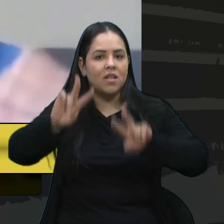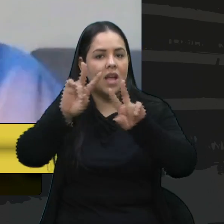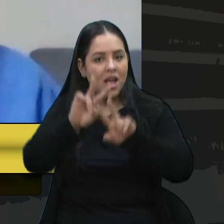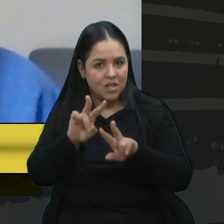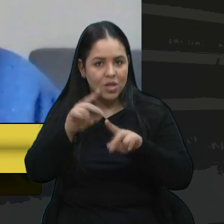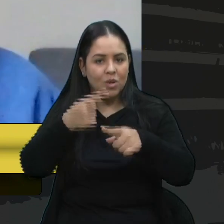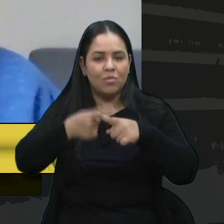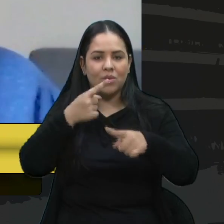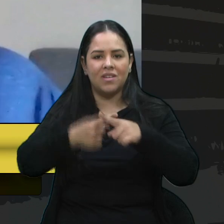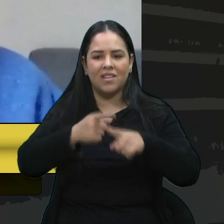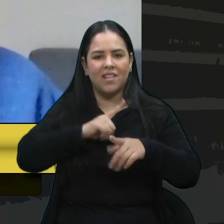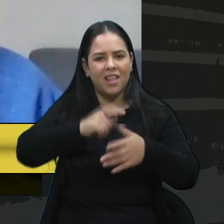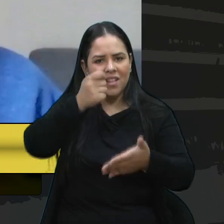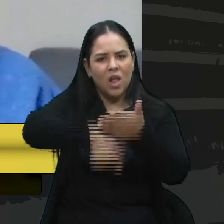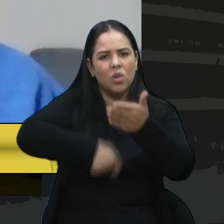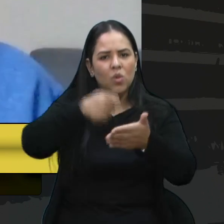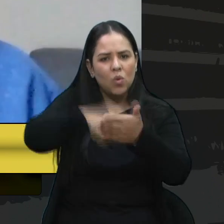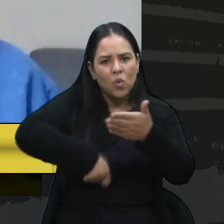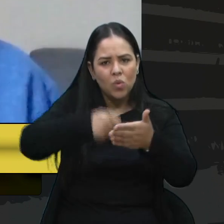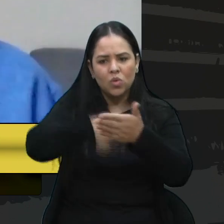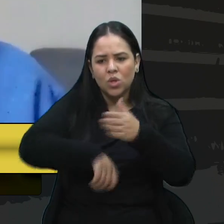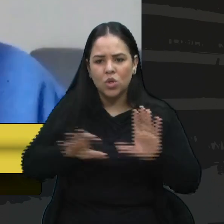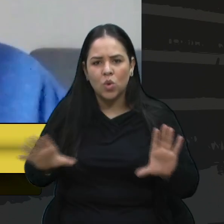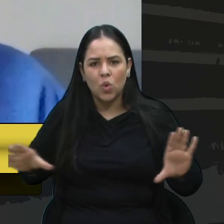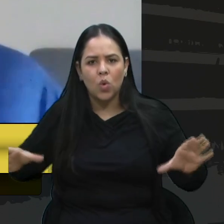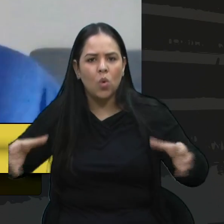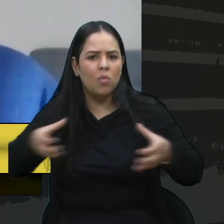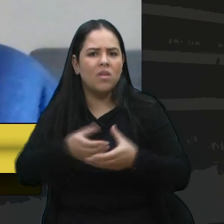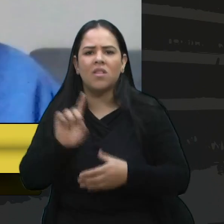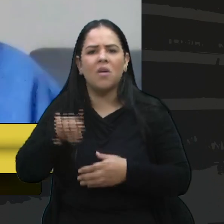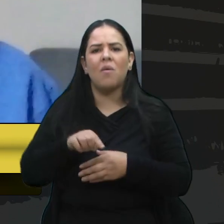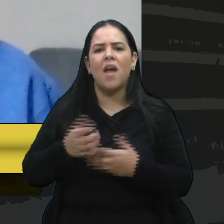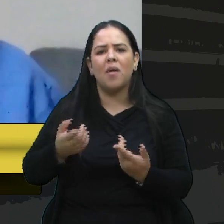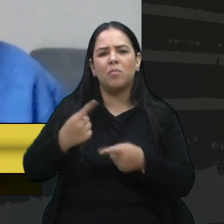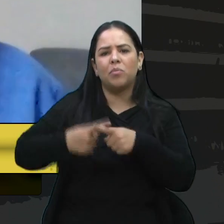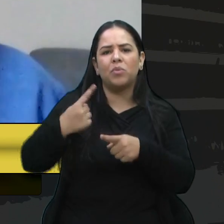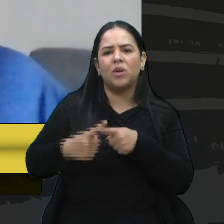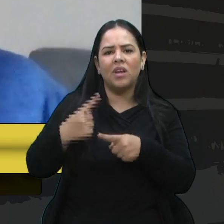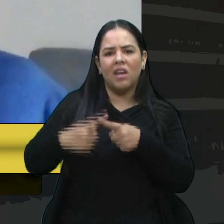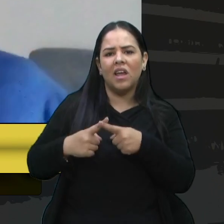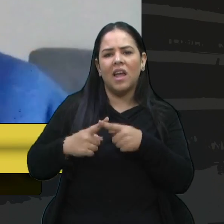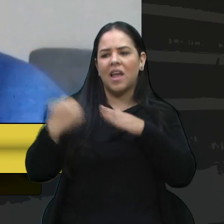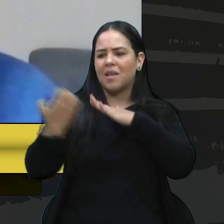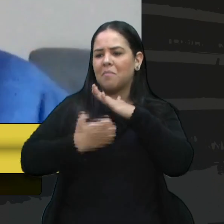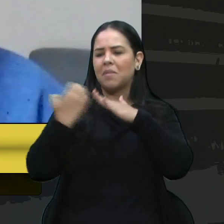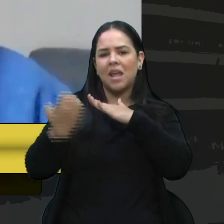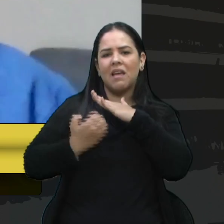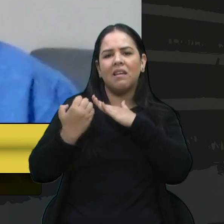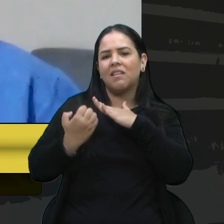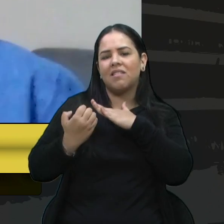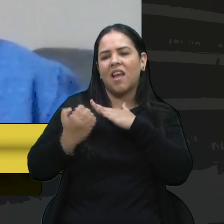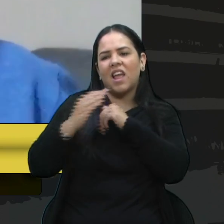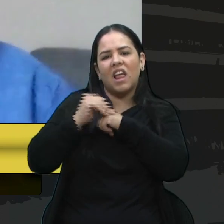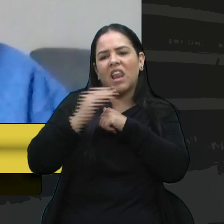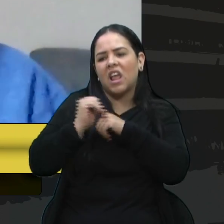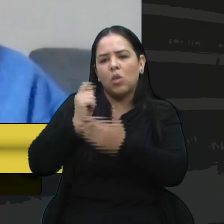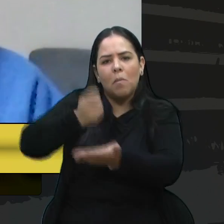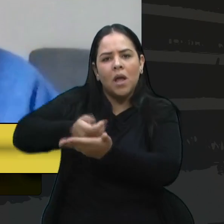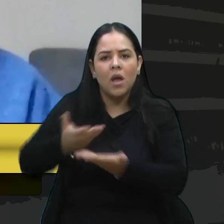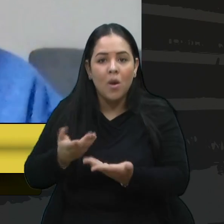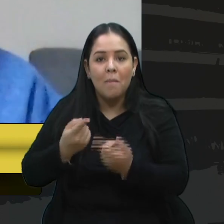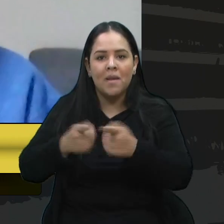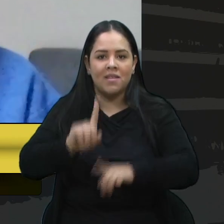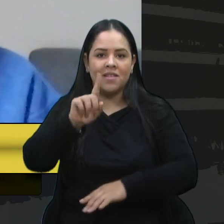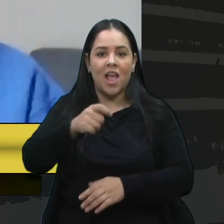através dessas lutas coletivas e nunca por bondade, por caridade de nenhum patrão, e sim por uma luta incansável